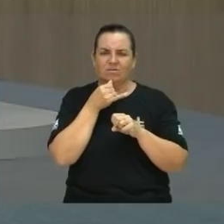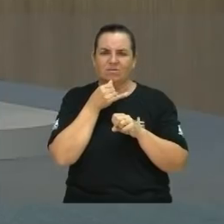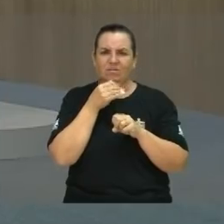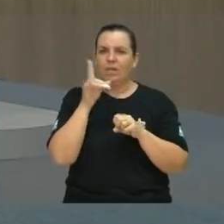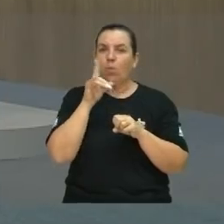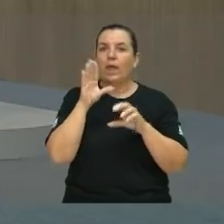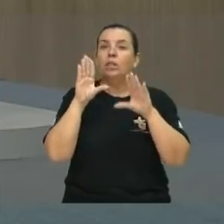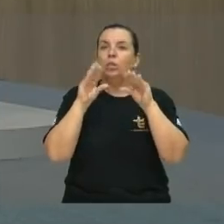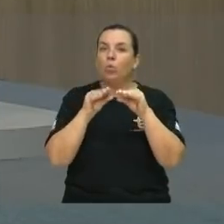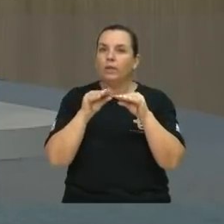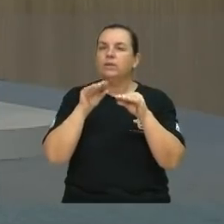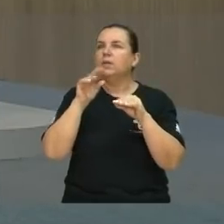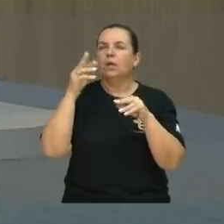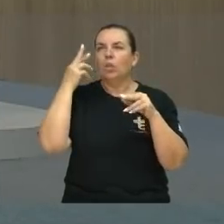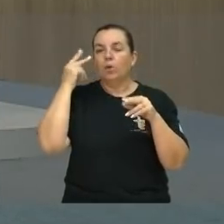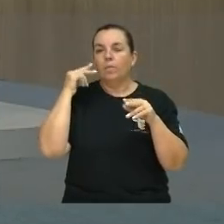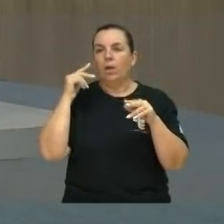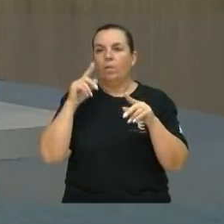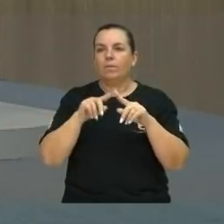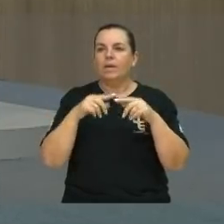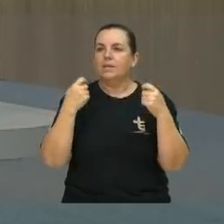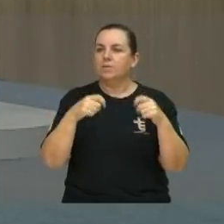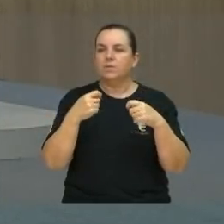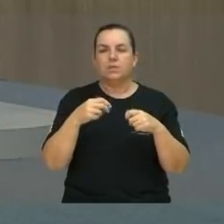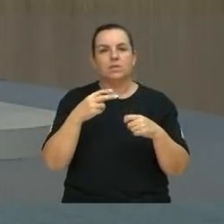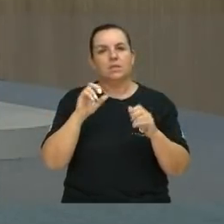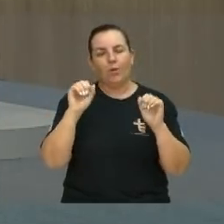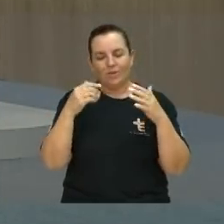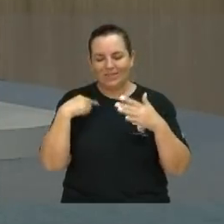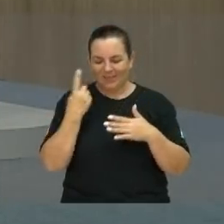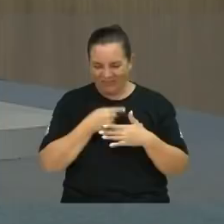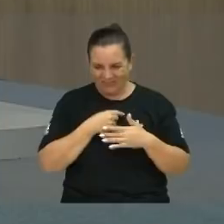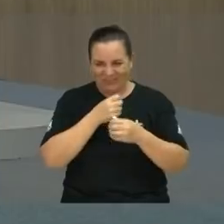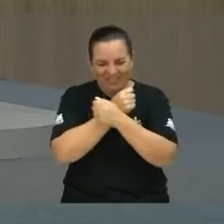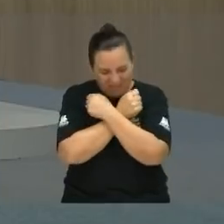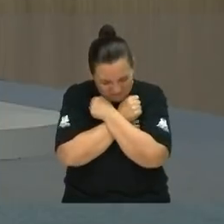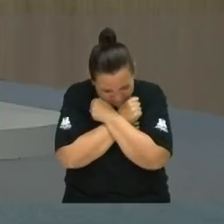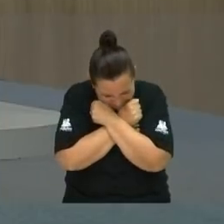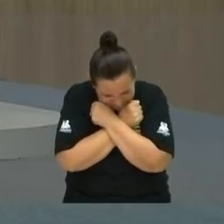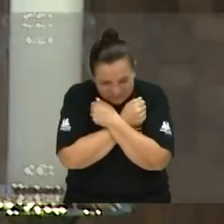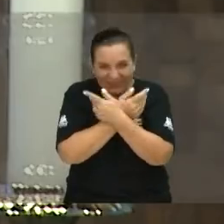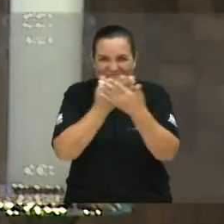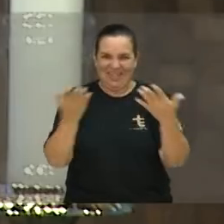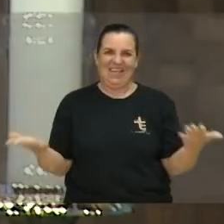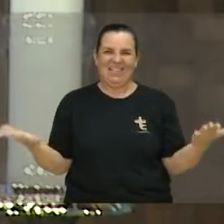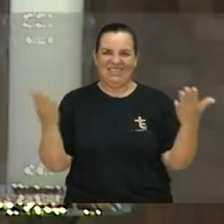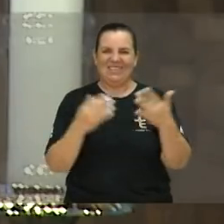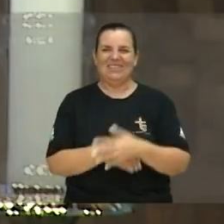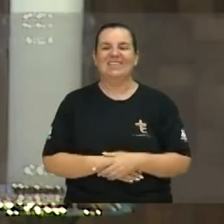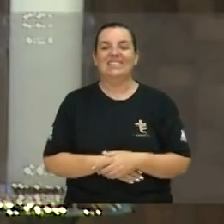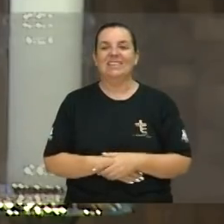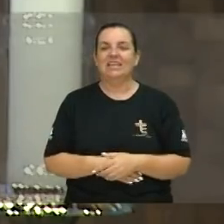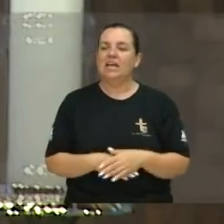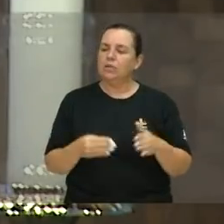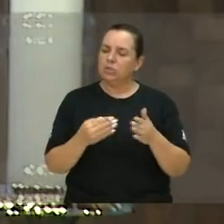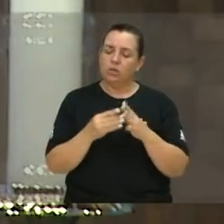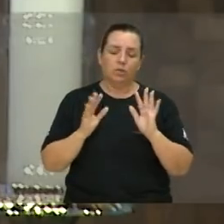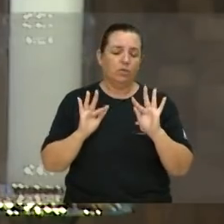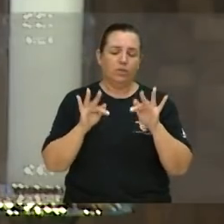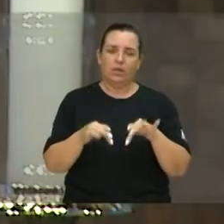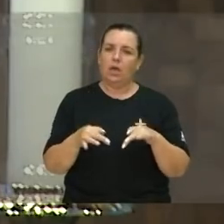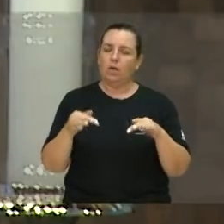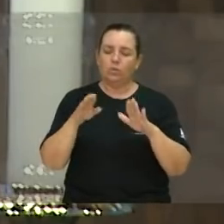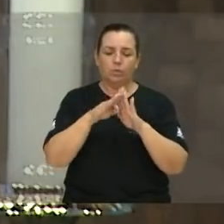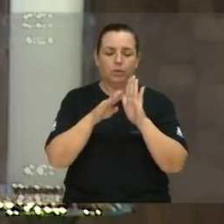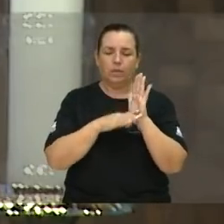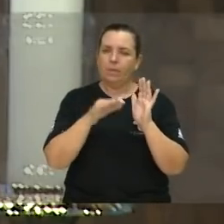que não aconteça conosco um grande abraço estamos chegando ao final de mais um programa